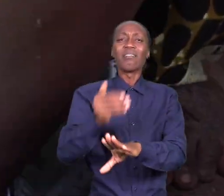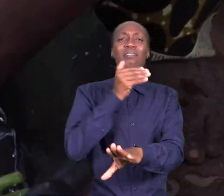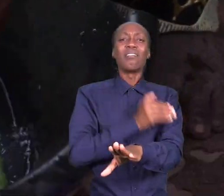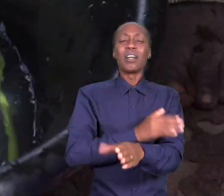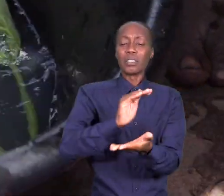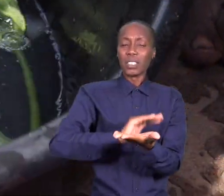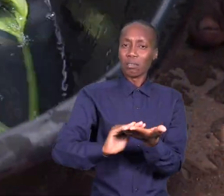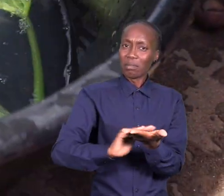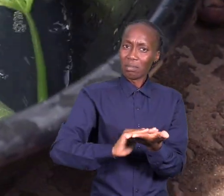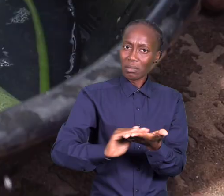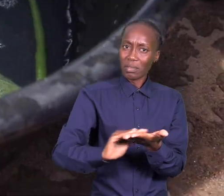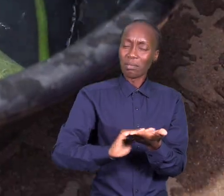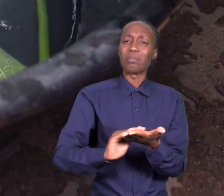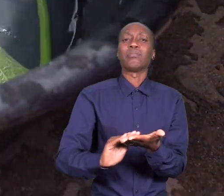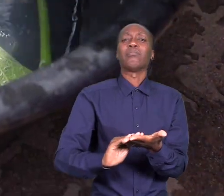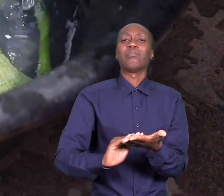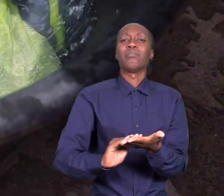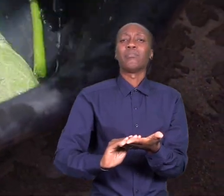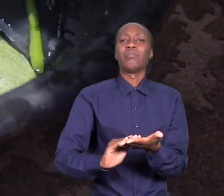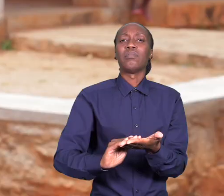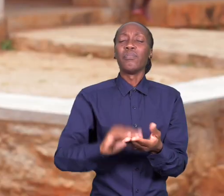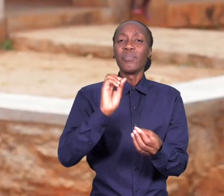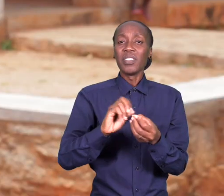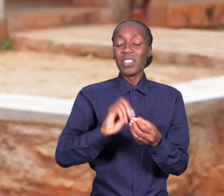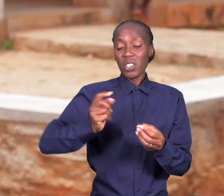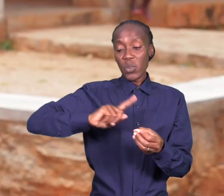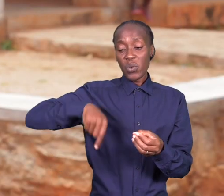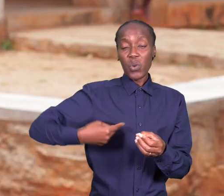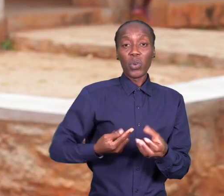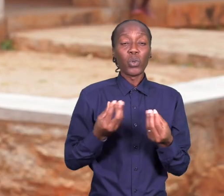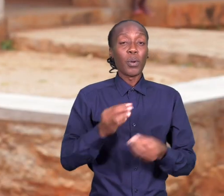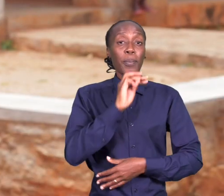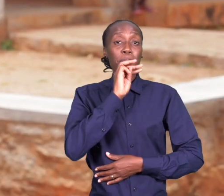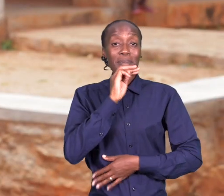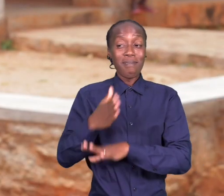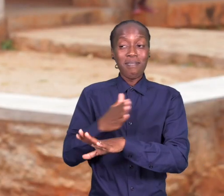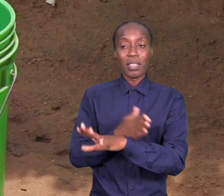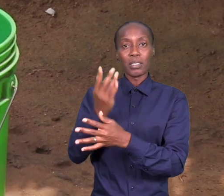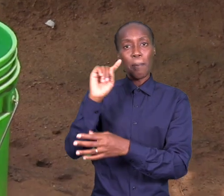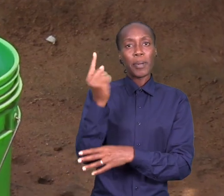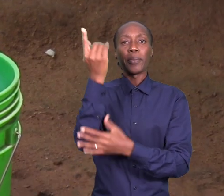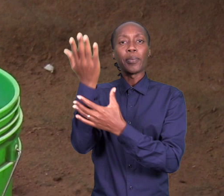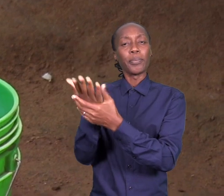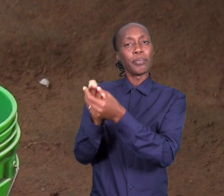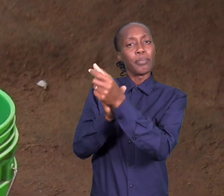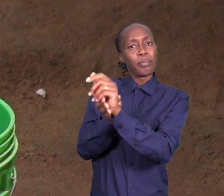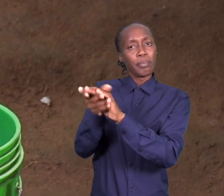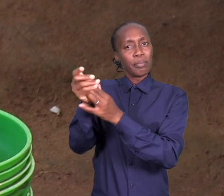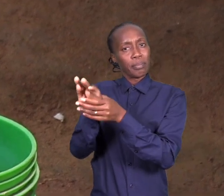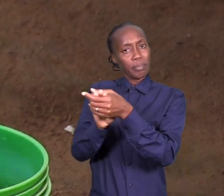todos antes de consumi-los. E antes de higienizar, nós como mãe precisamos antes lavar as mãos, higienizarmos as